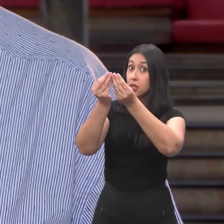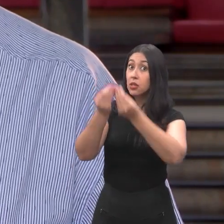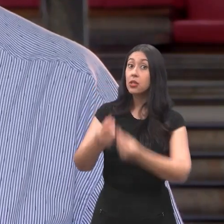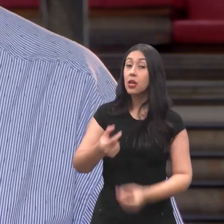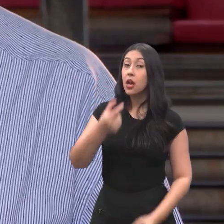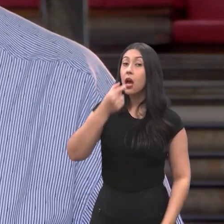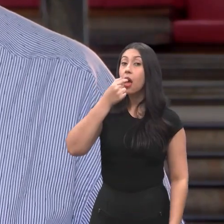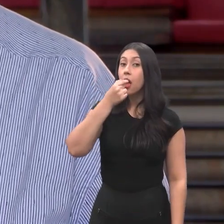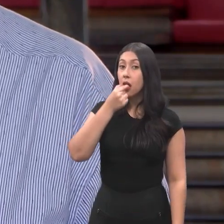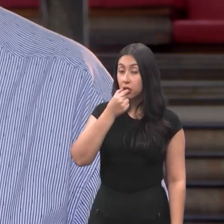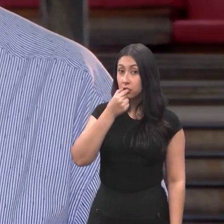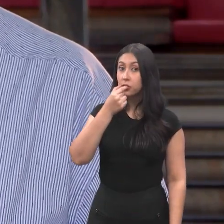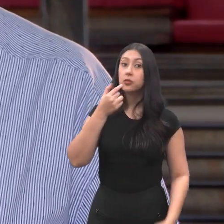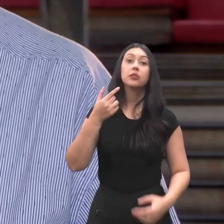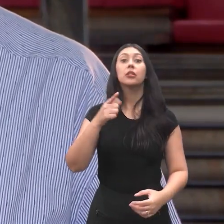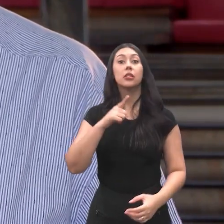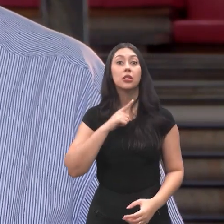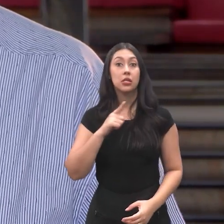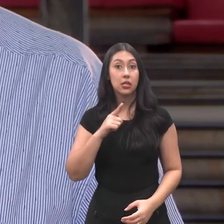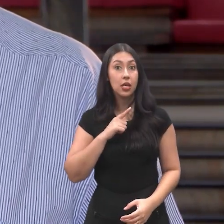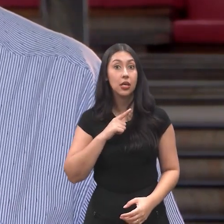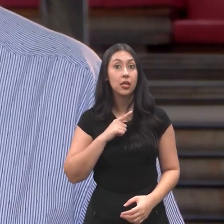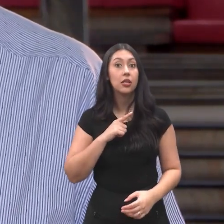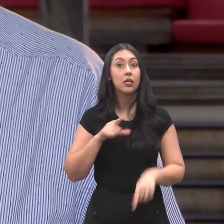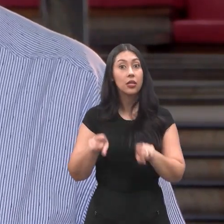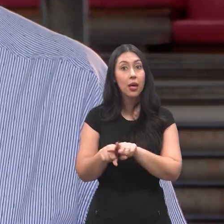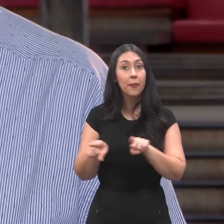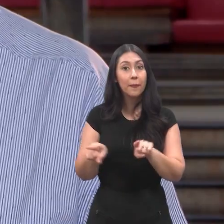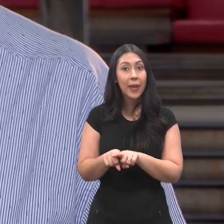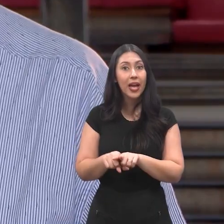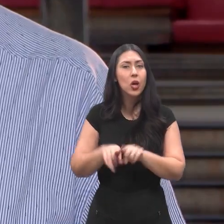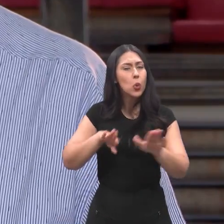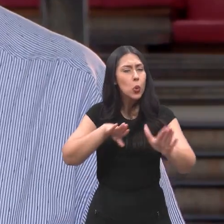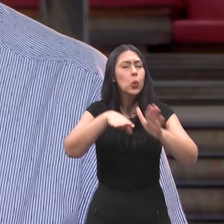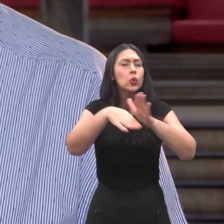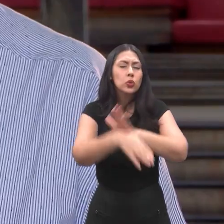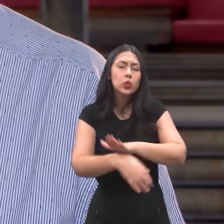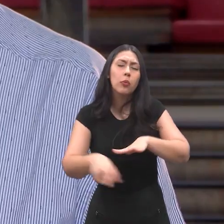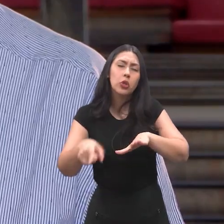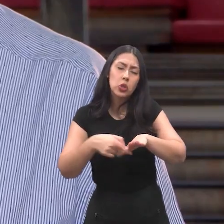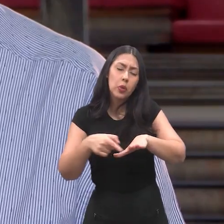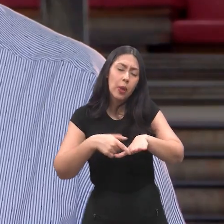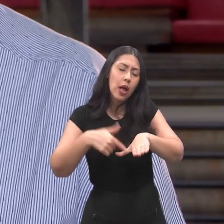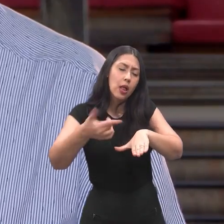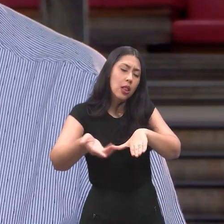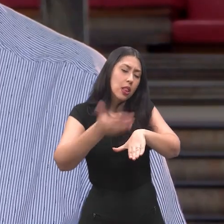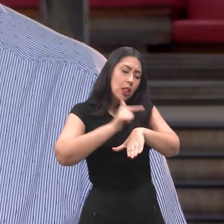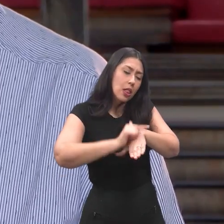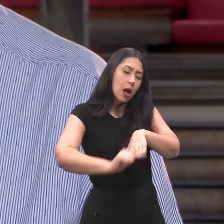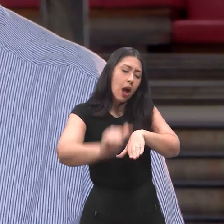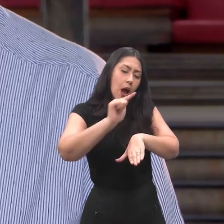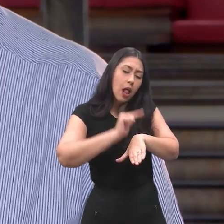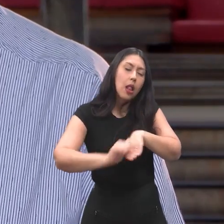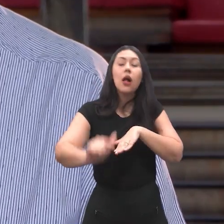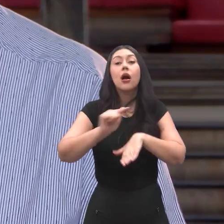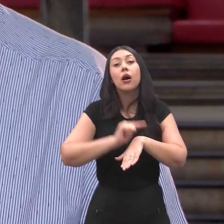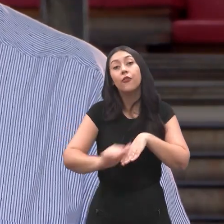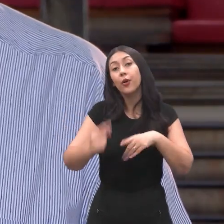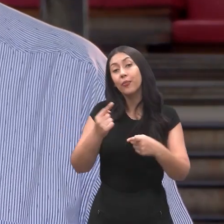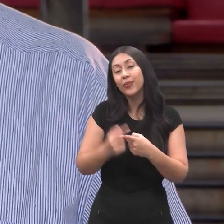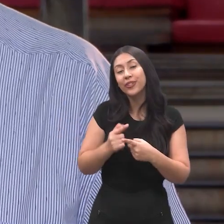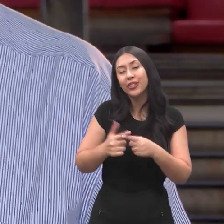da Eucaristia. Dentro da missa tem uma cerimônia, que é a cerimônia do lava-pés, que é o momento em que Jesus mostra que ele é